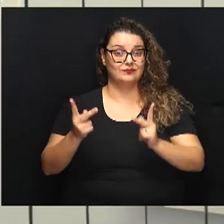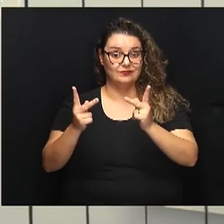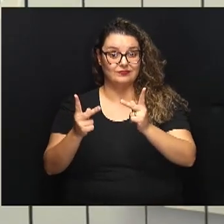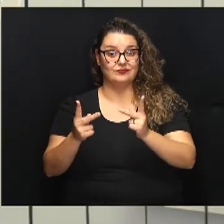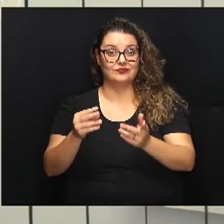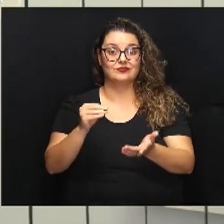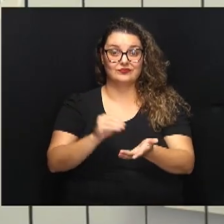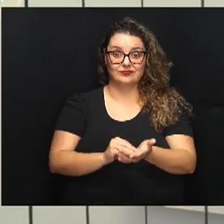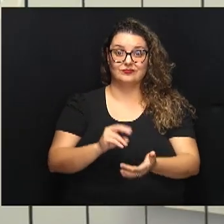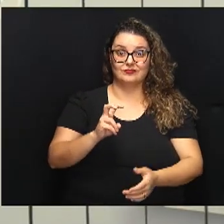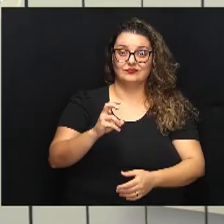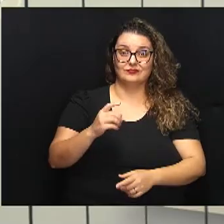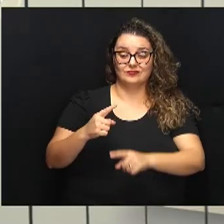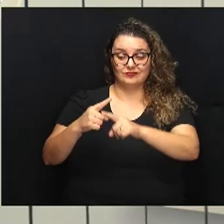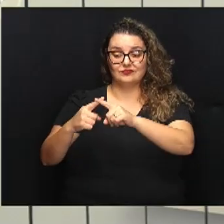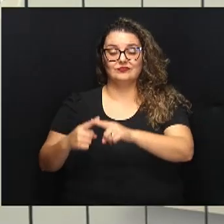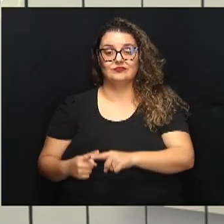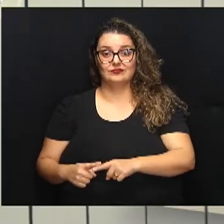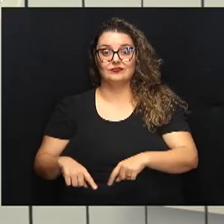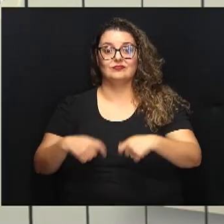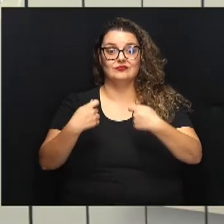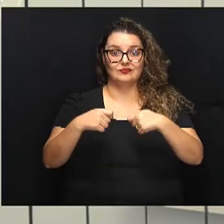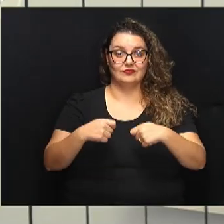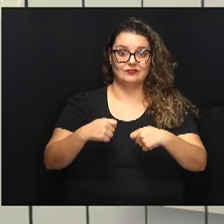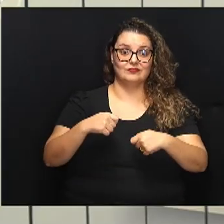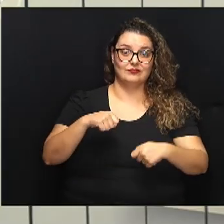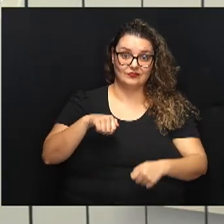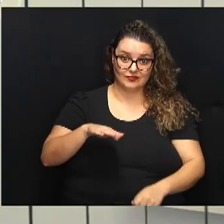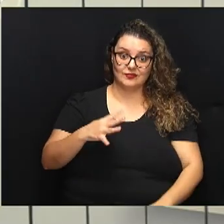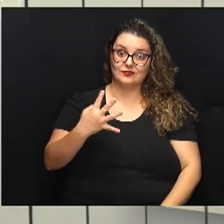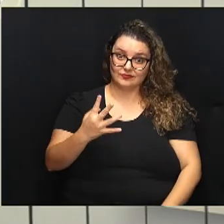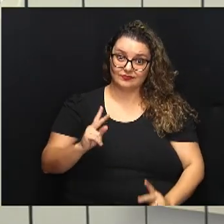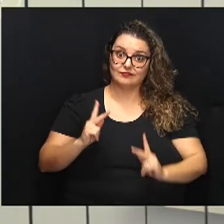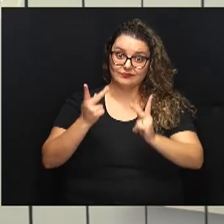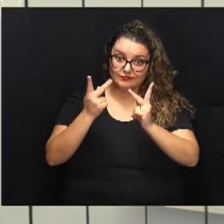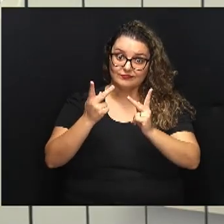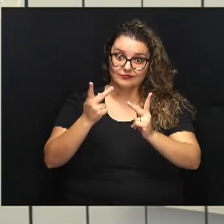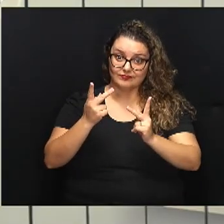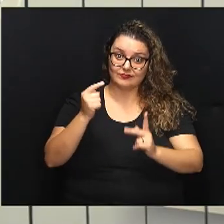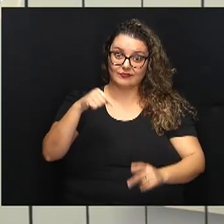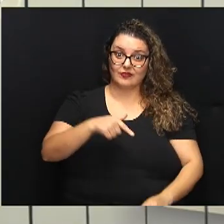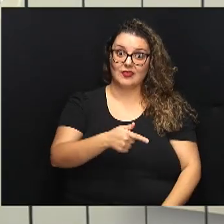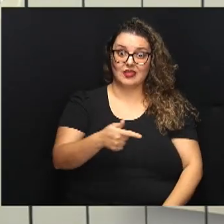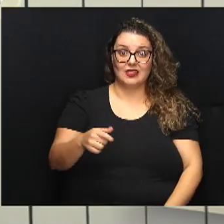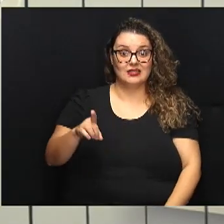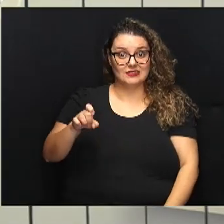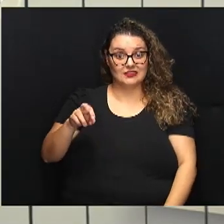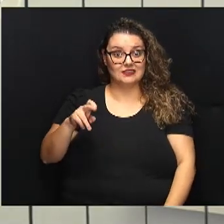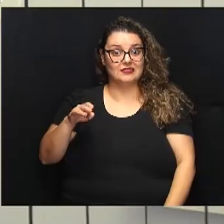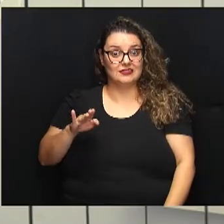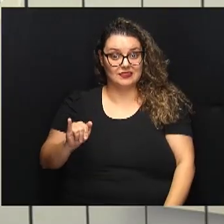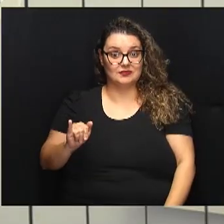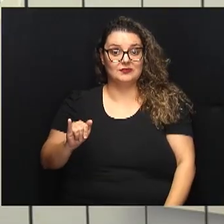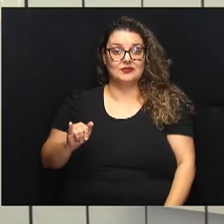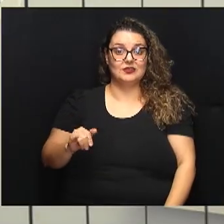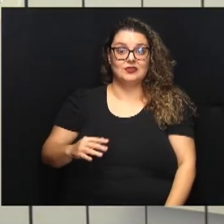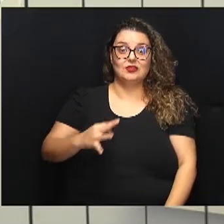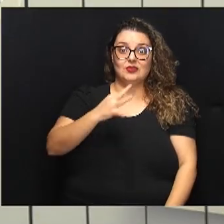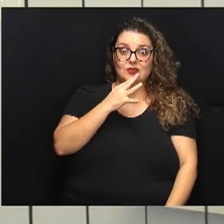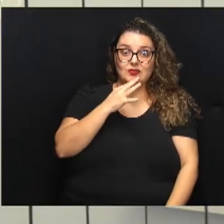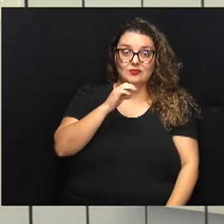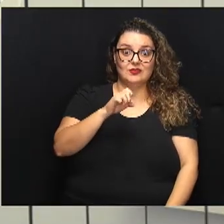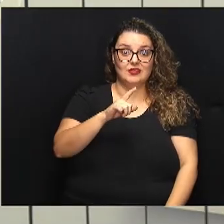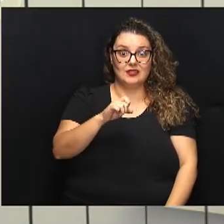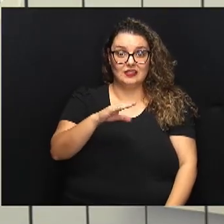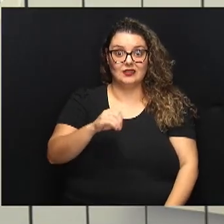últimas 5 rodadas vai precisar de mais 4 vitórias. É semana de derby, vai ter que conhecer o elenco, montar